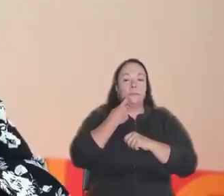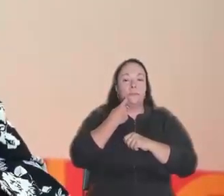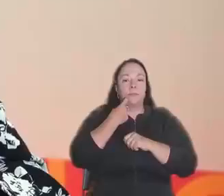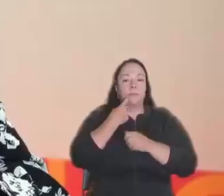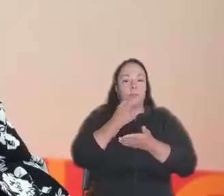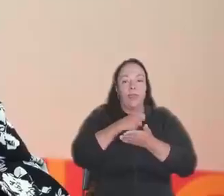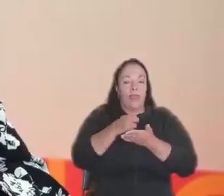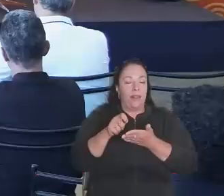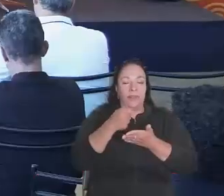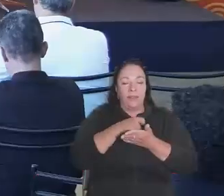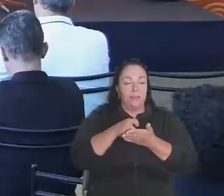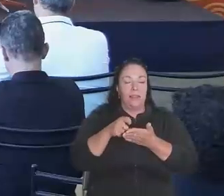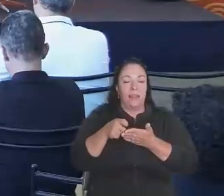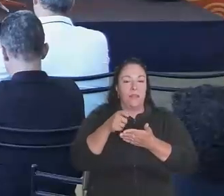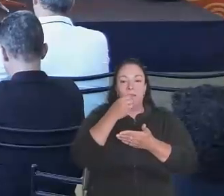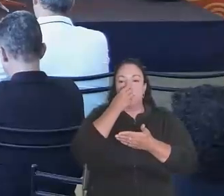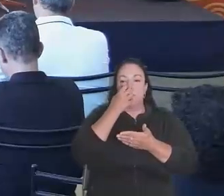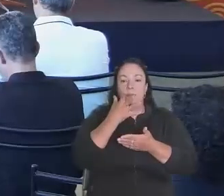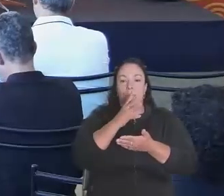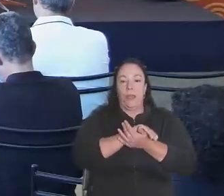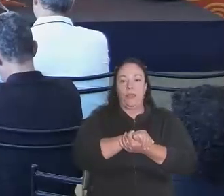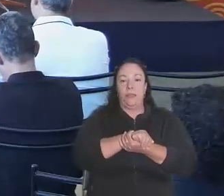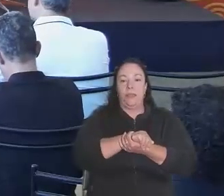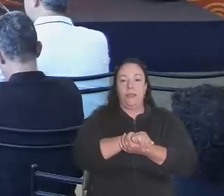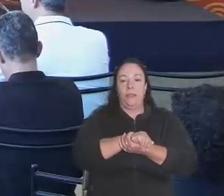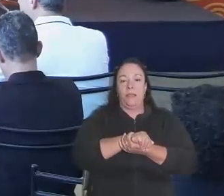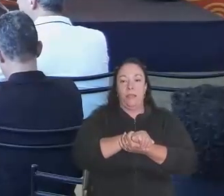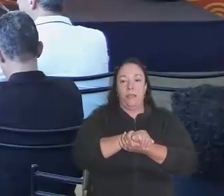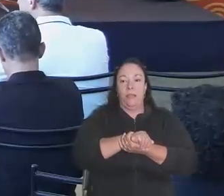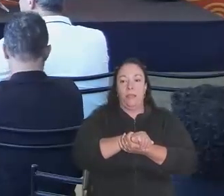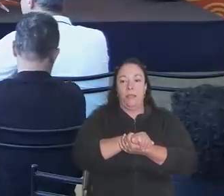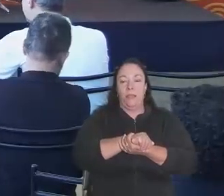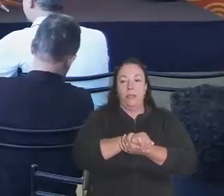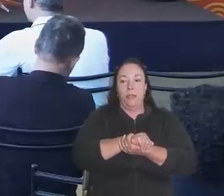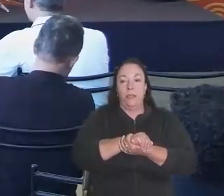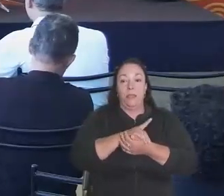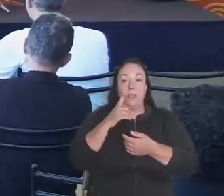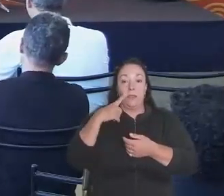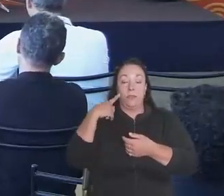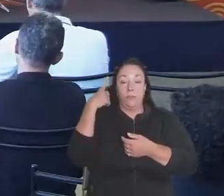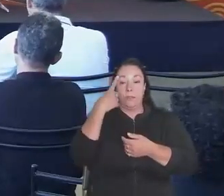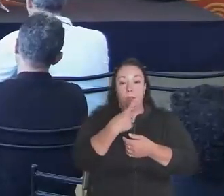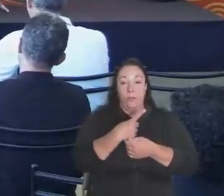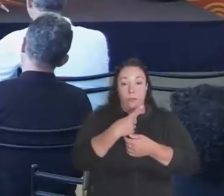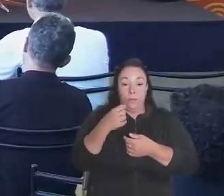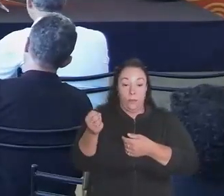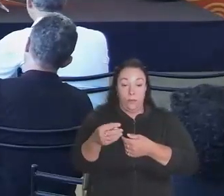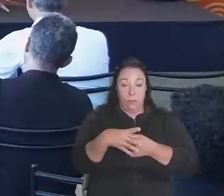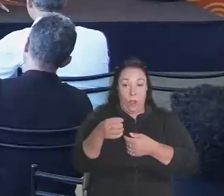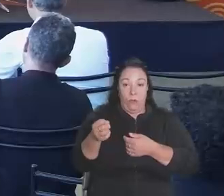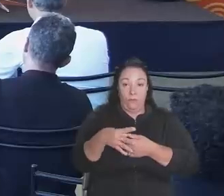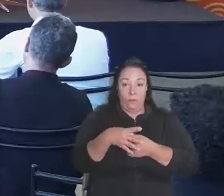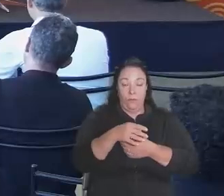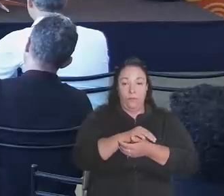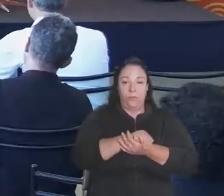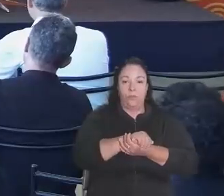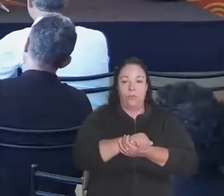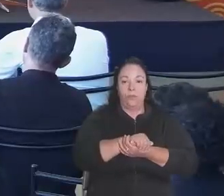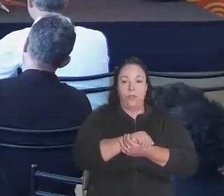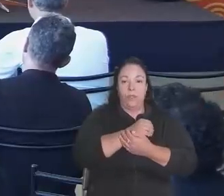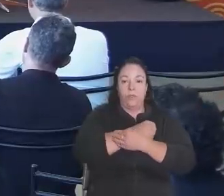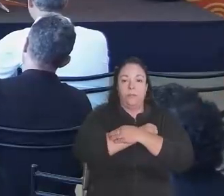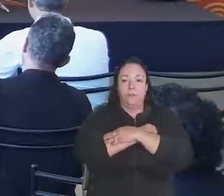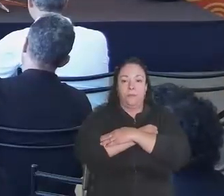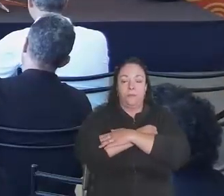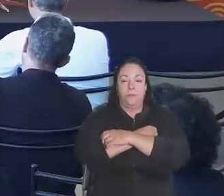demais. Eu falo assim, a pescaria nem sempre... nós, quando somos muito novos, a gente é muito imediatista, né?